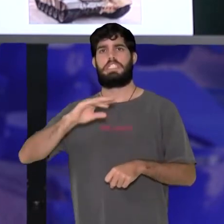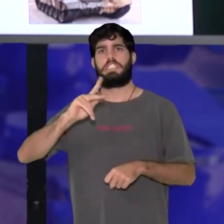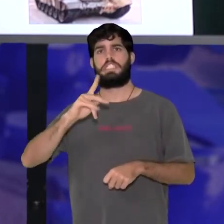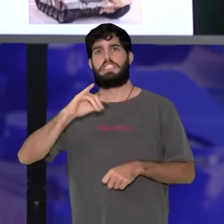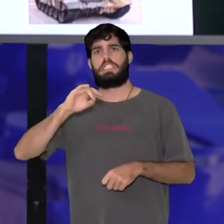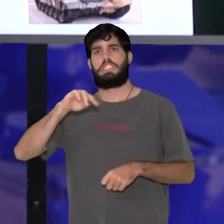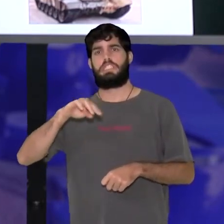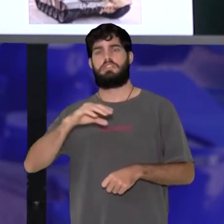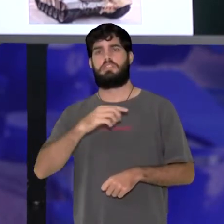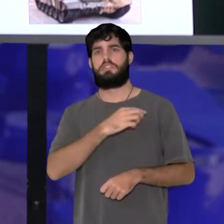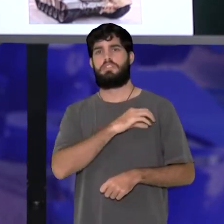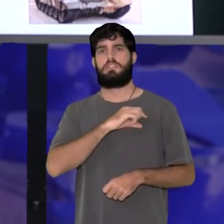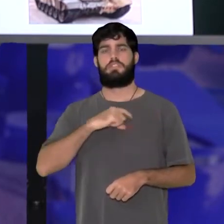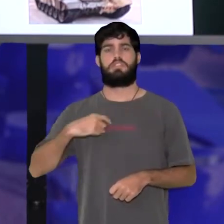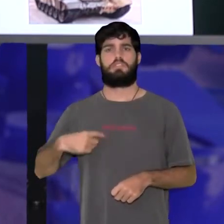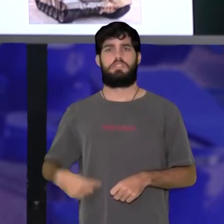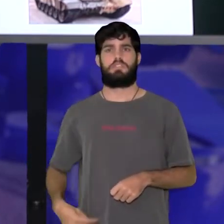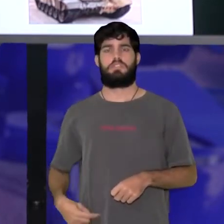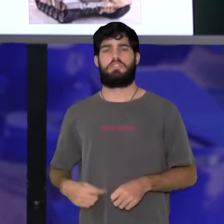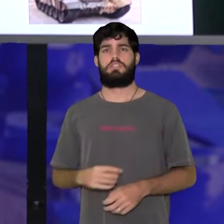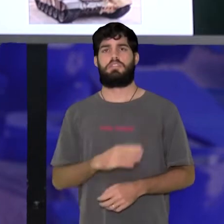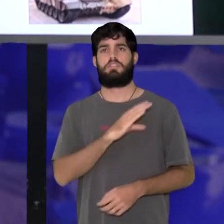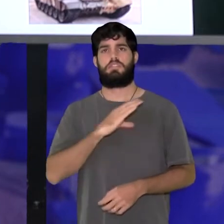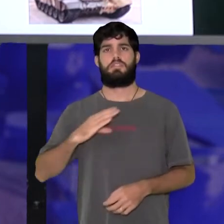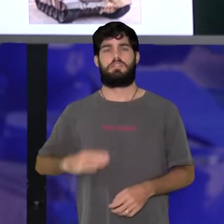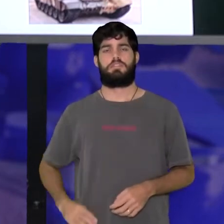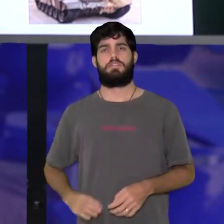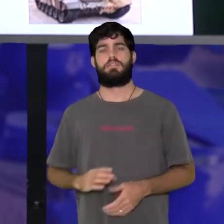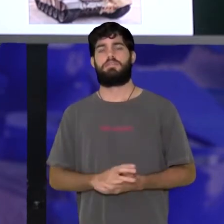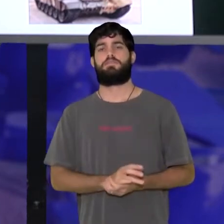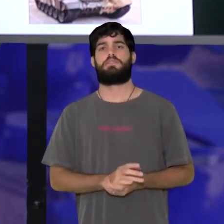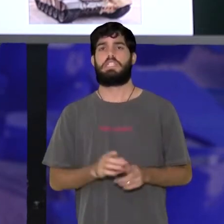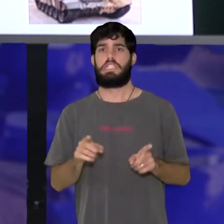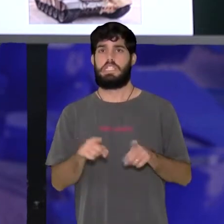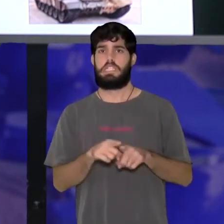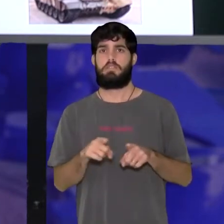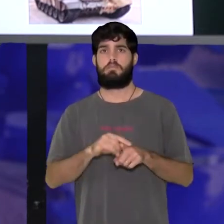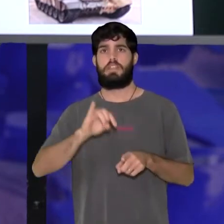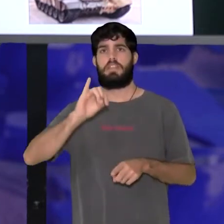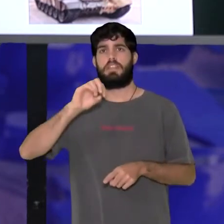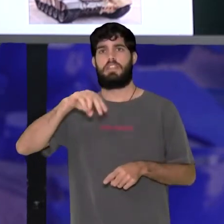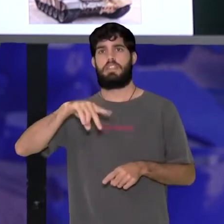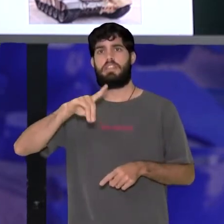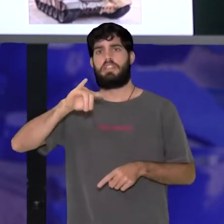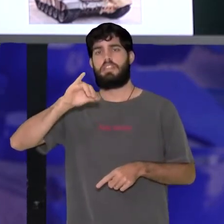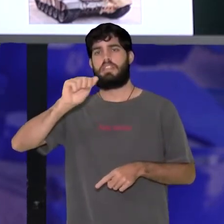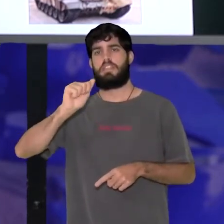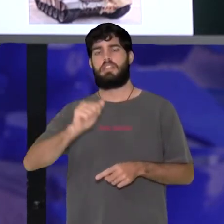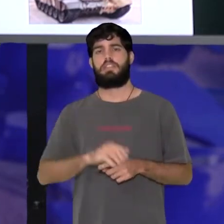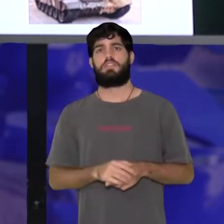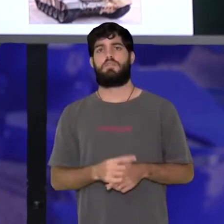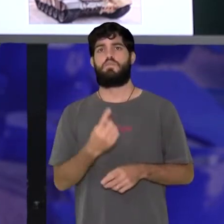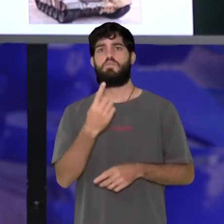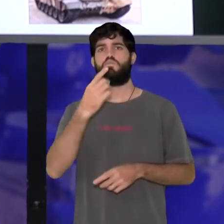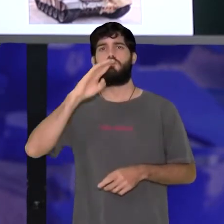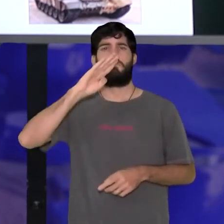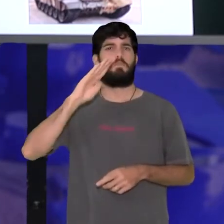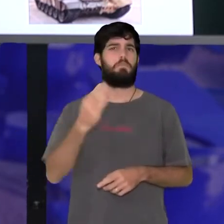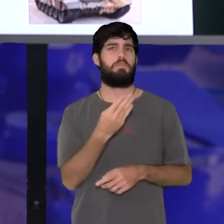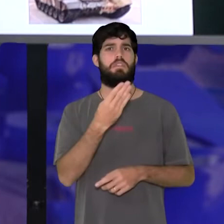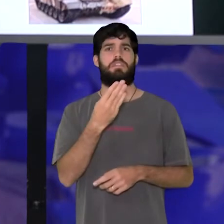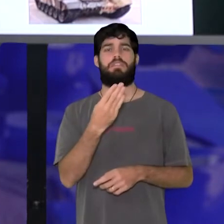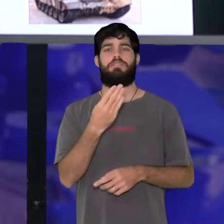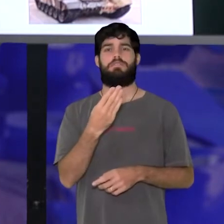fazem investimentos em armas. Até a Índia, um país com 1 bilhão de habitantes,